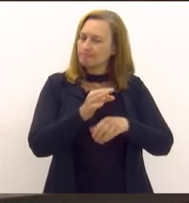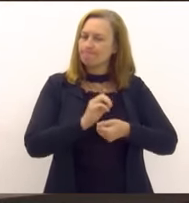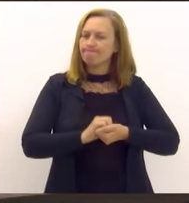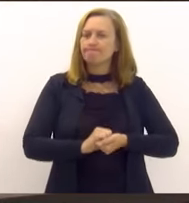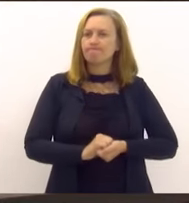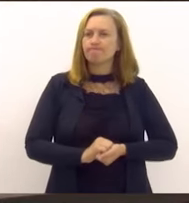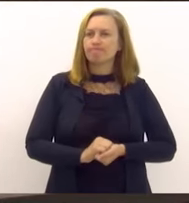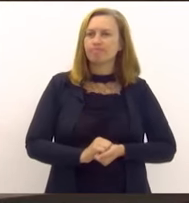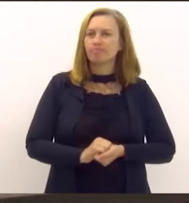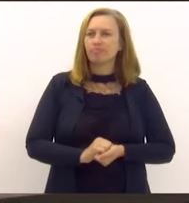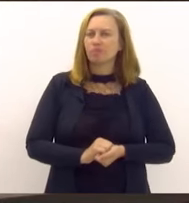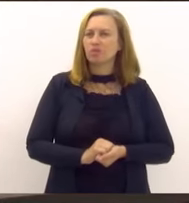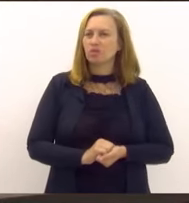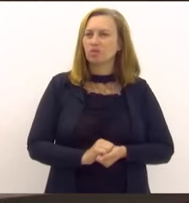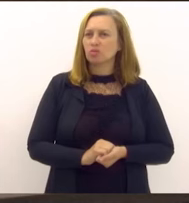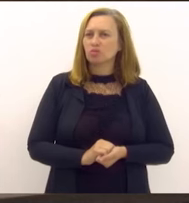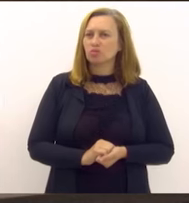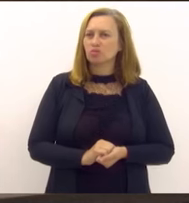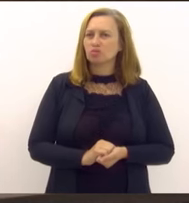A única